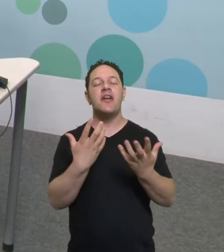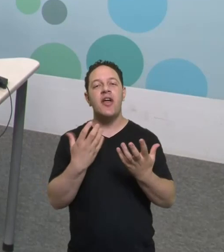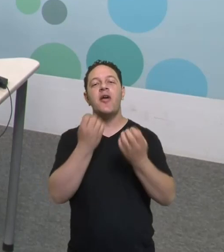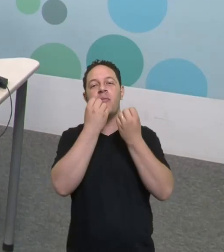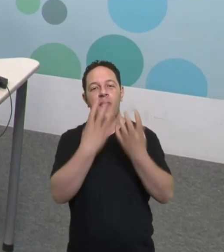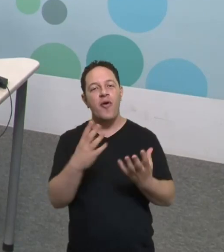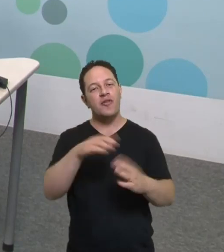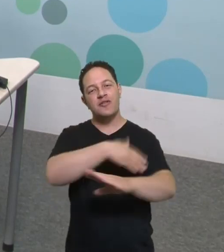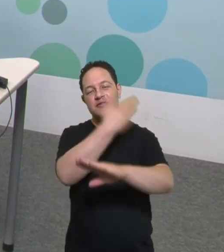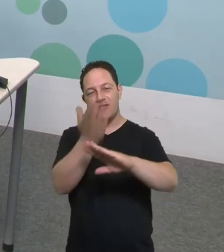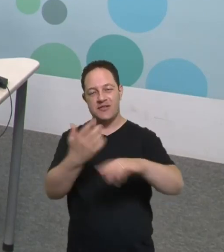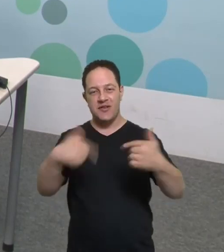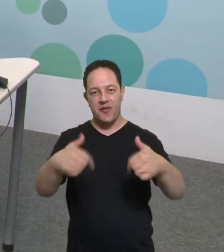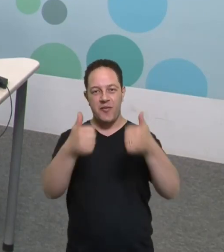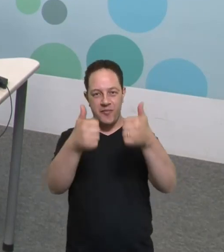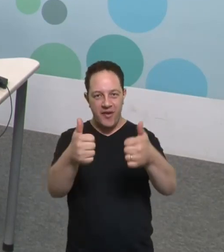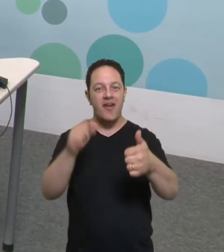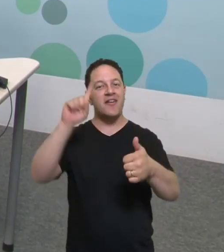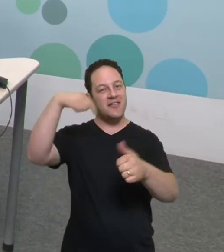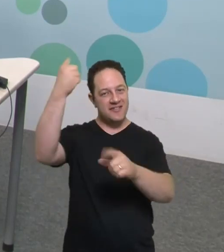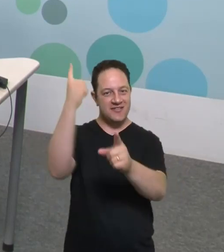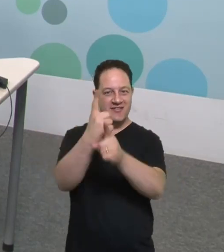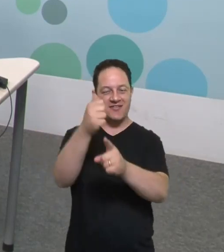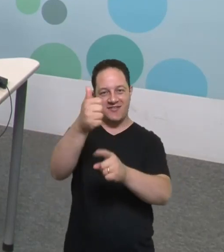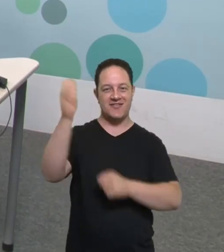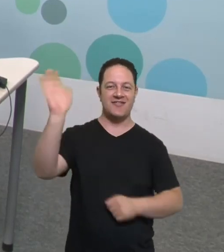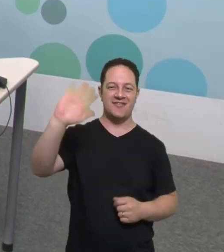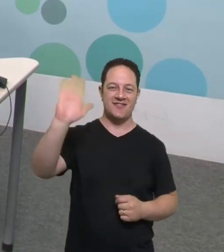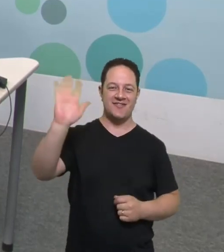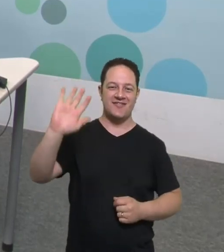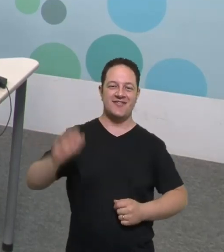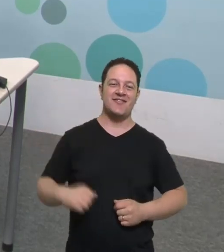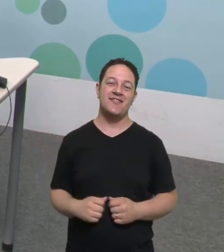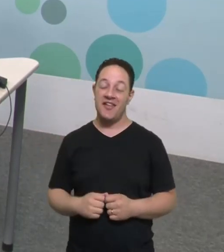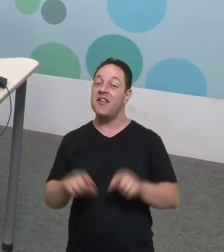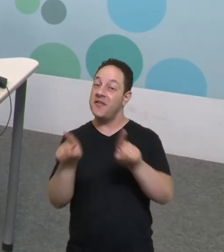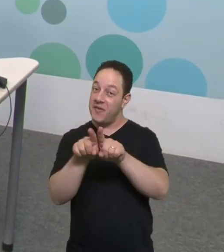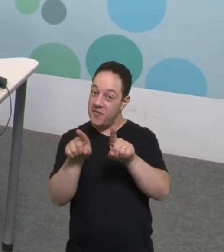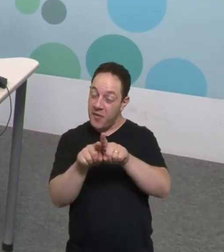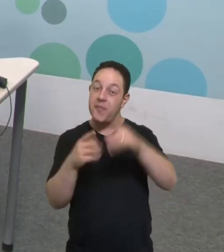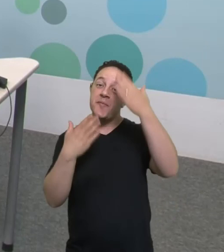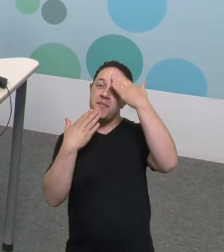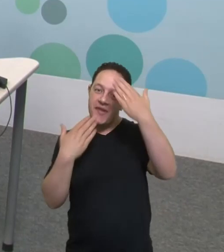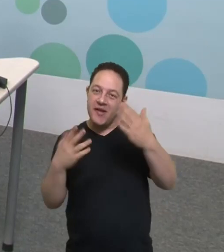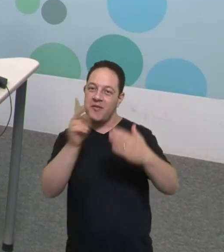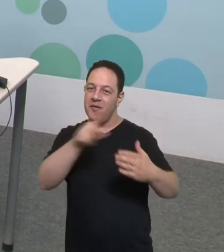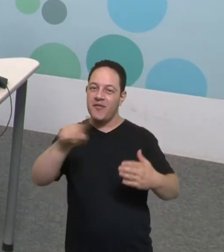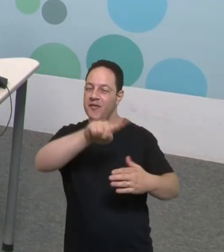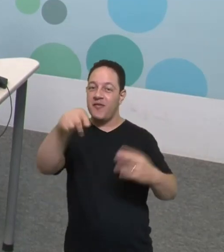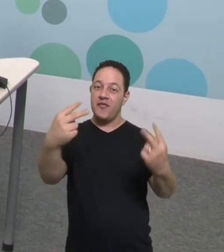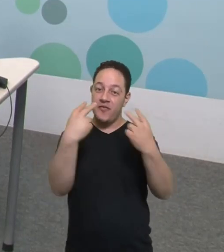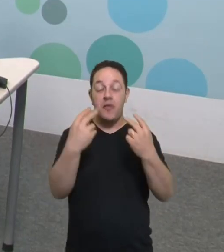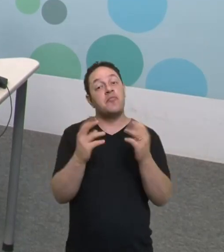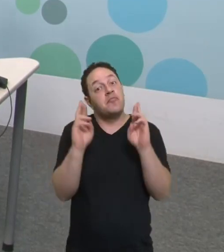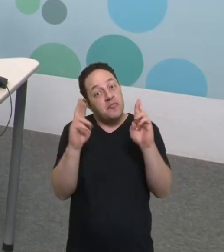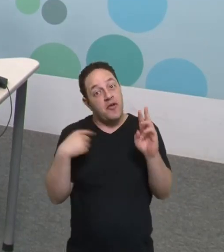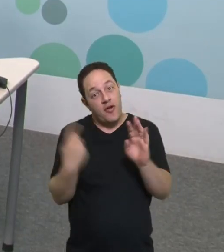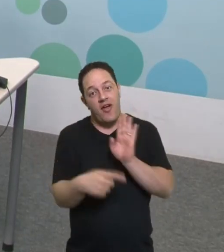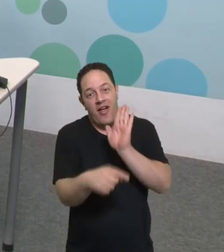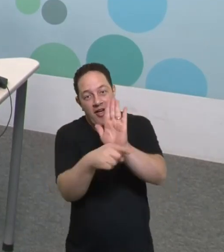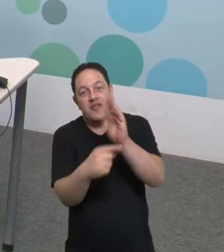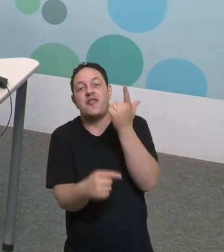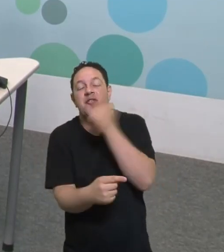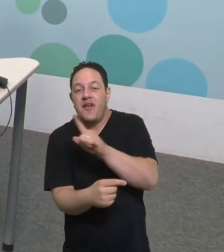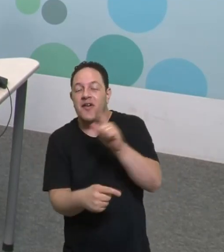todos um bom dia de trabalho e até a próxima a formação Obrigada professora espero que a gente tenha ajudado vocês